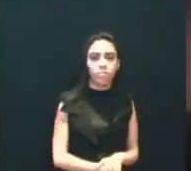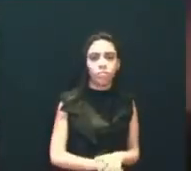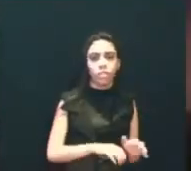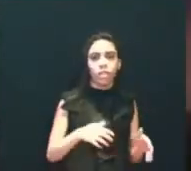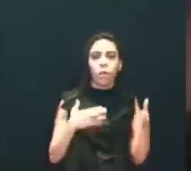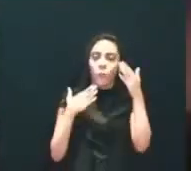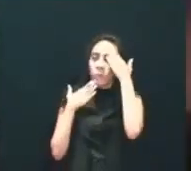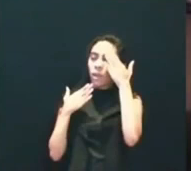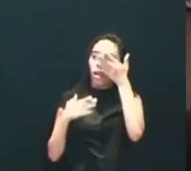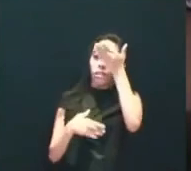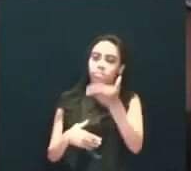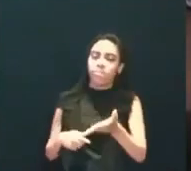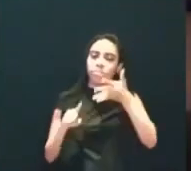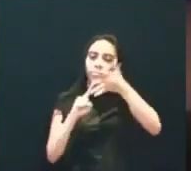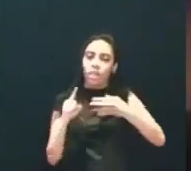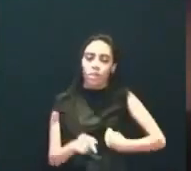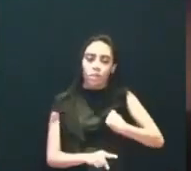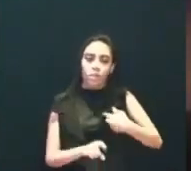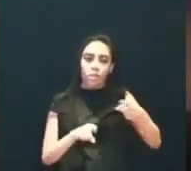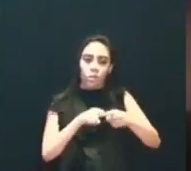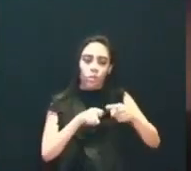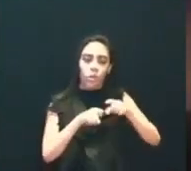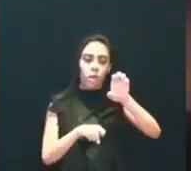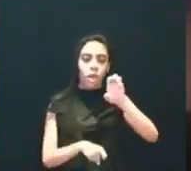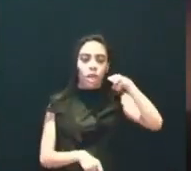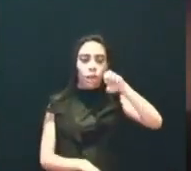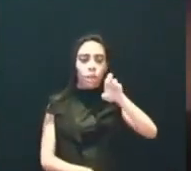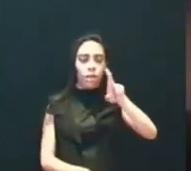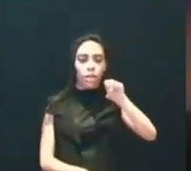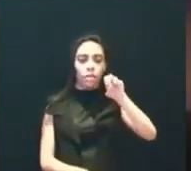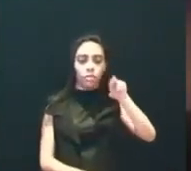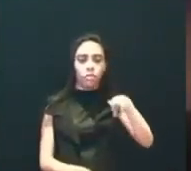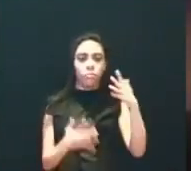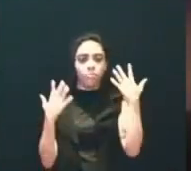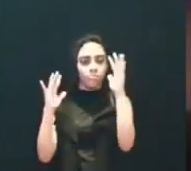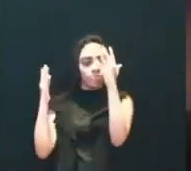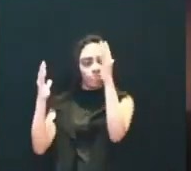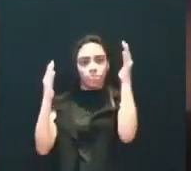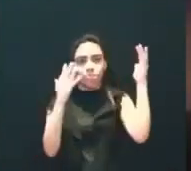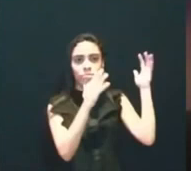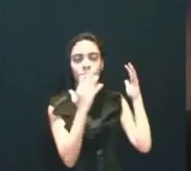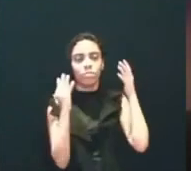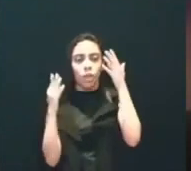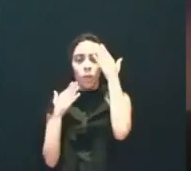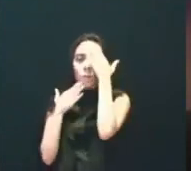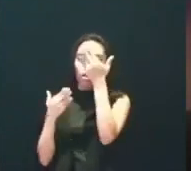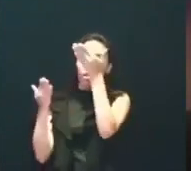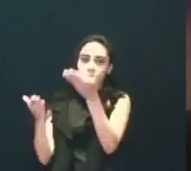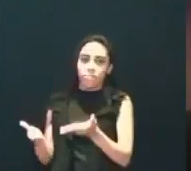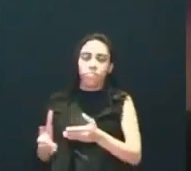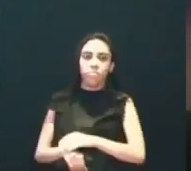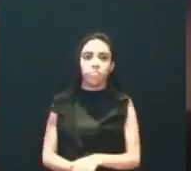vamos agradecer então ao Dr. Emerson pela sua participação brilhante aqui no nosso evento. Muito obrigado, Dr. Emerson de Souza.